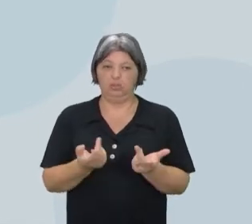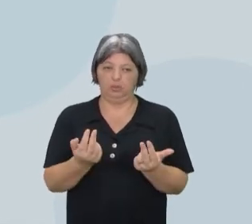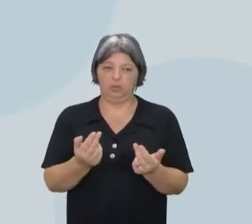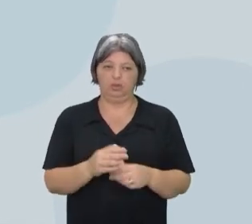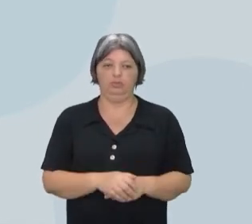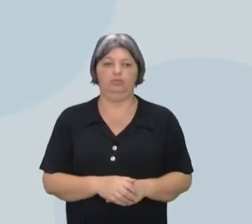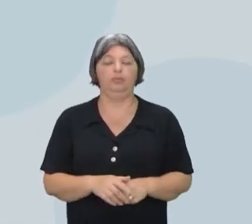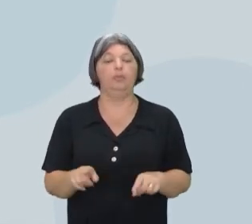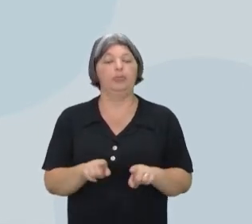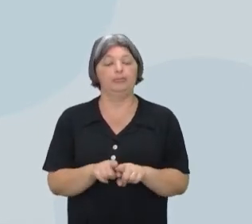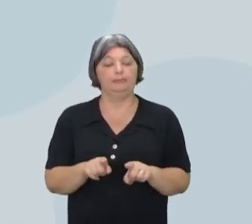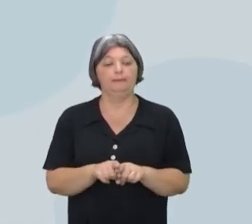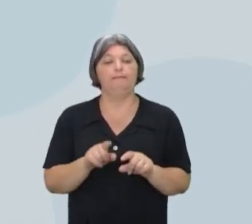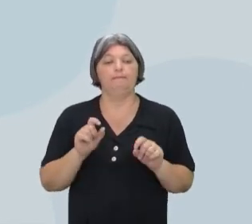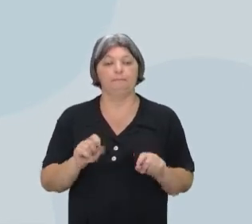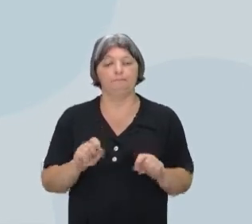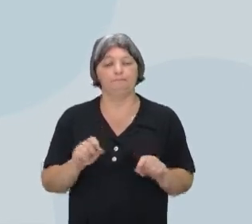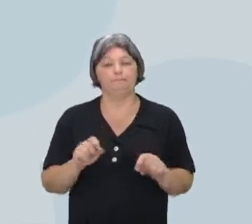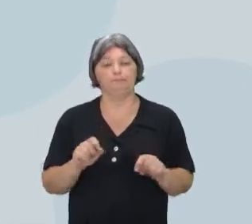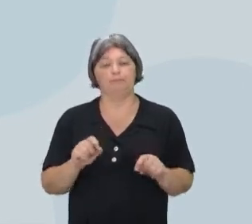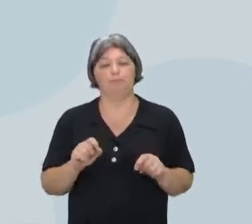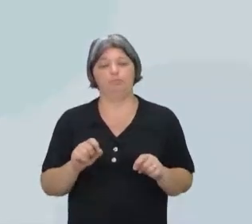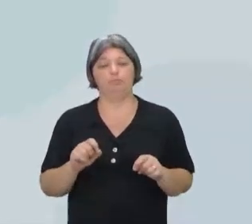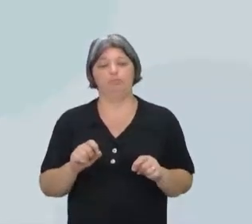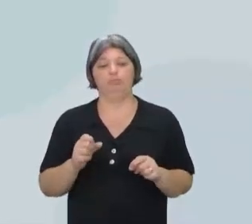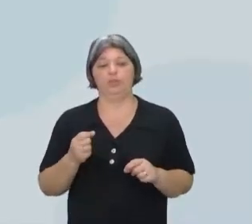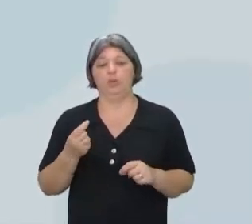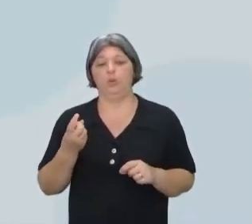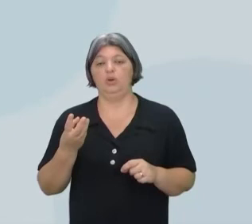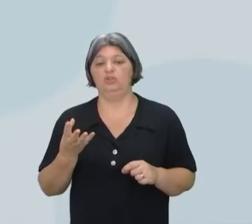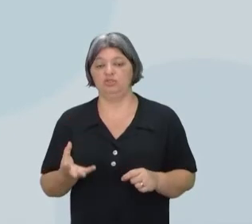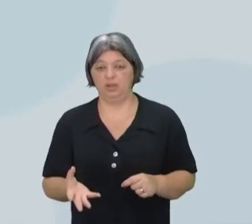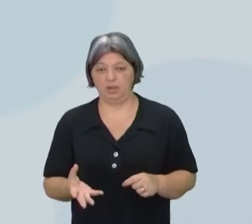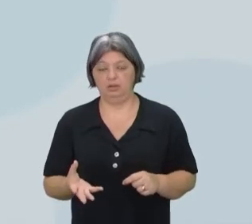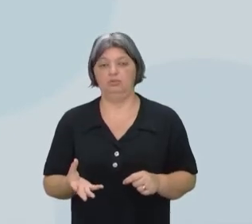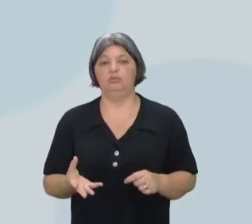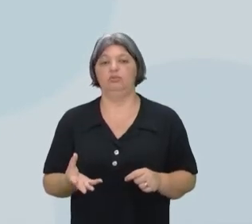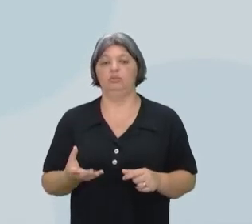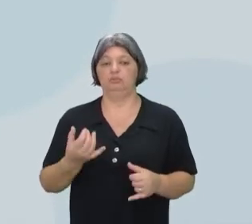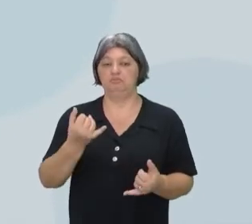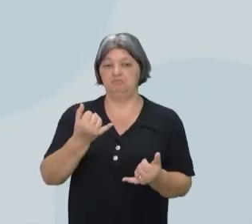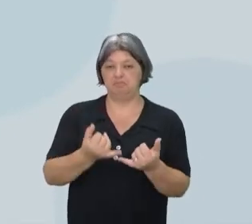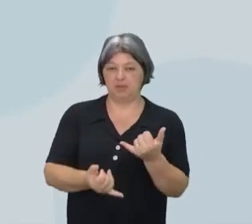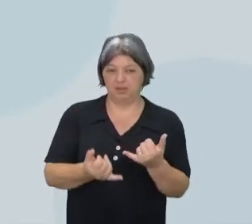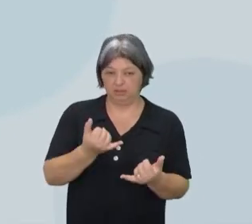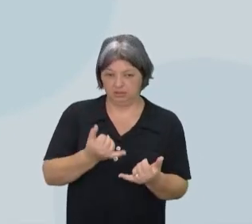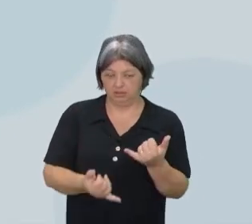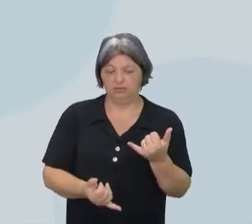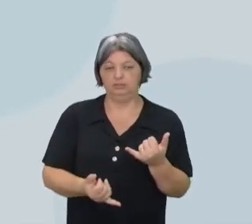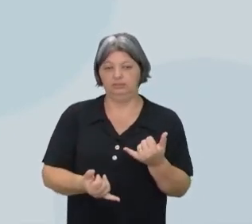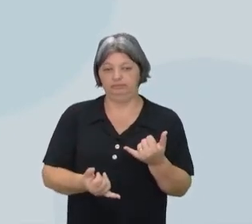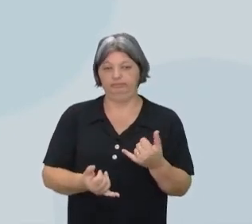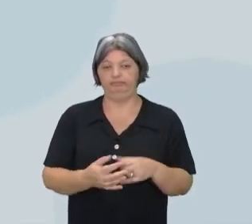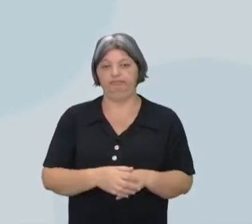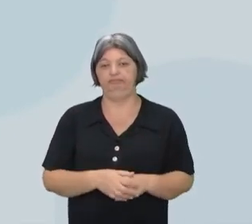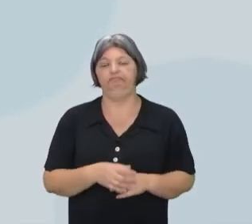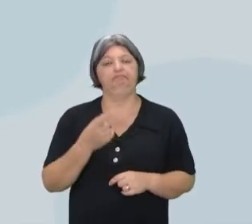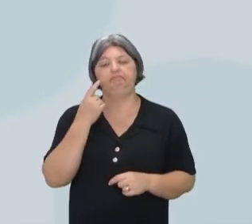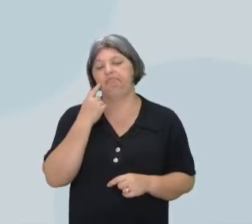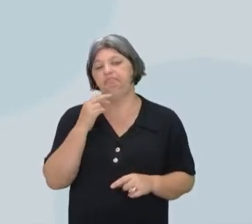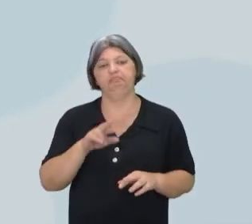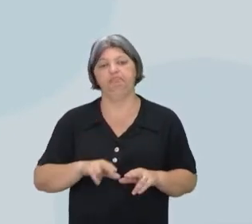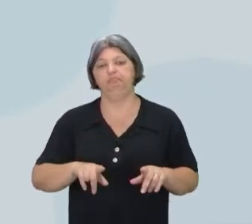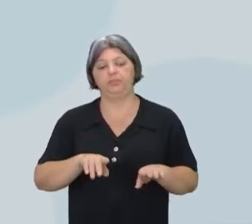Proporção harmoniosa, então ali a gente consegue ver quantidades parecidas, né? Então não tem nada que destoe.